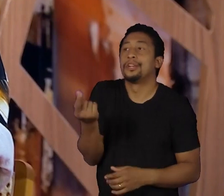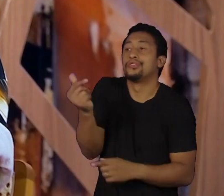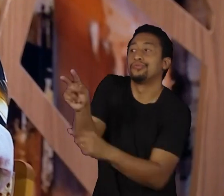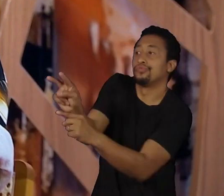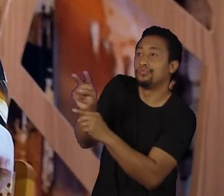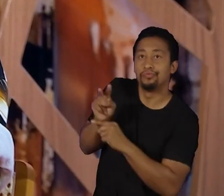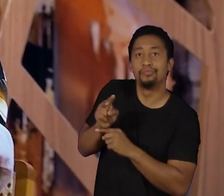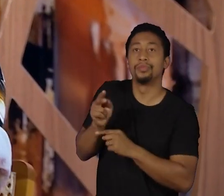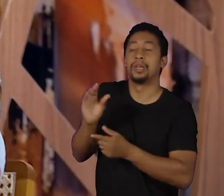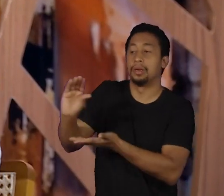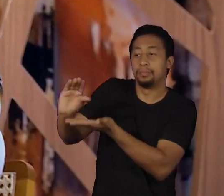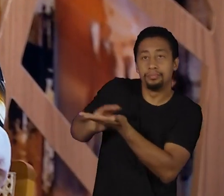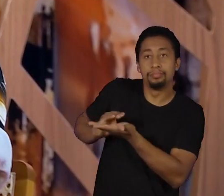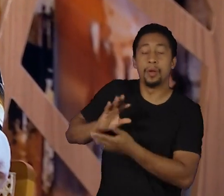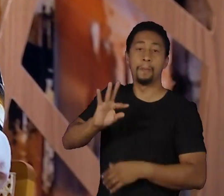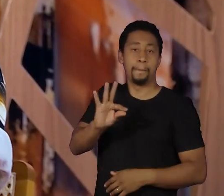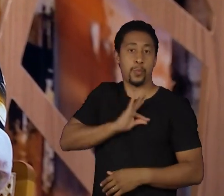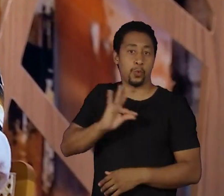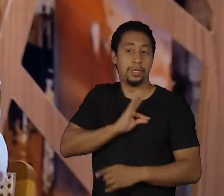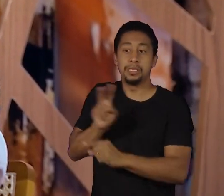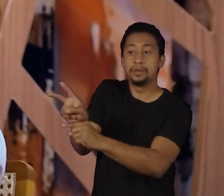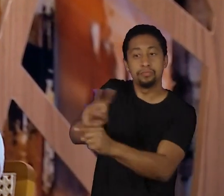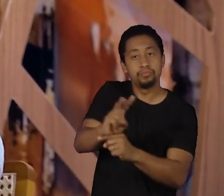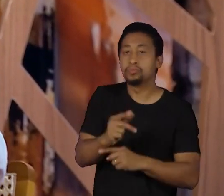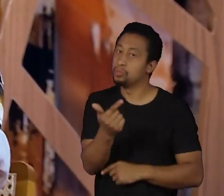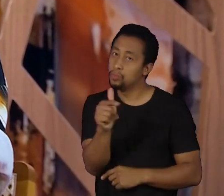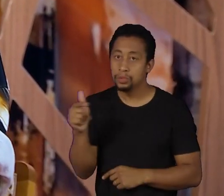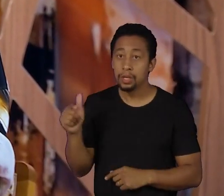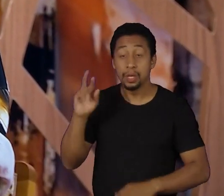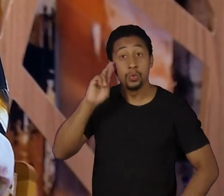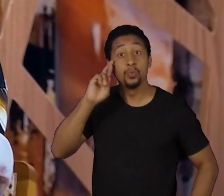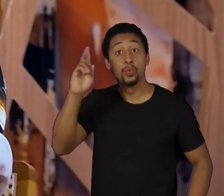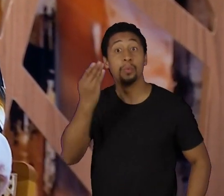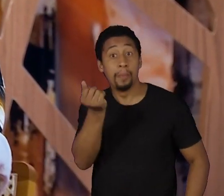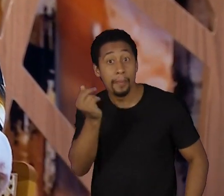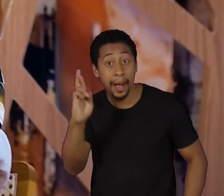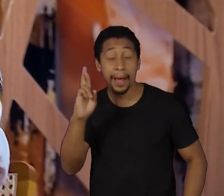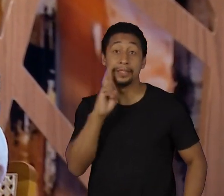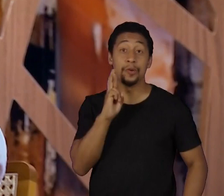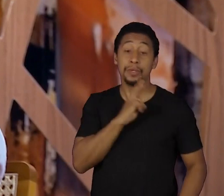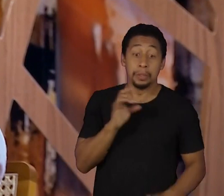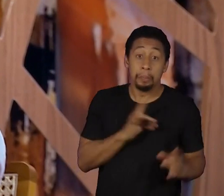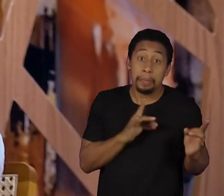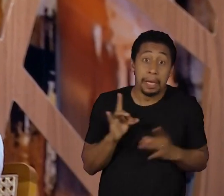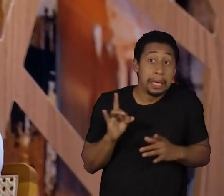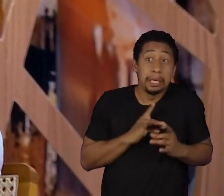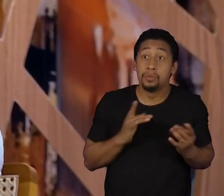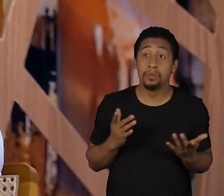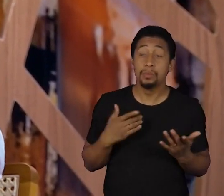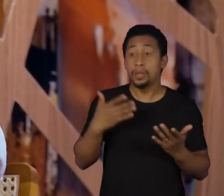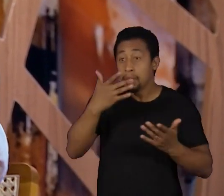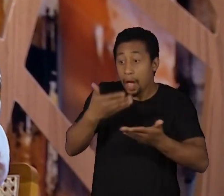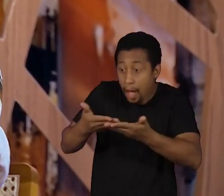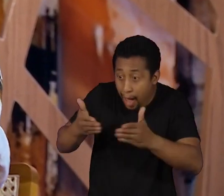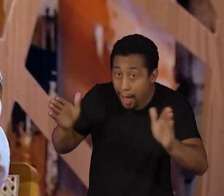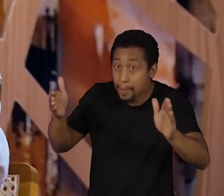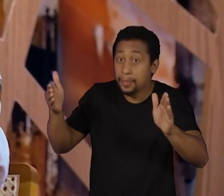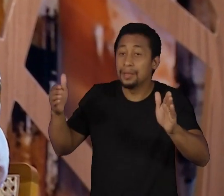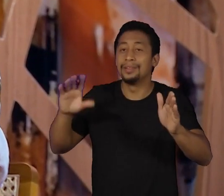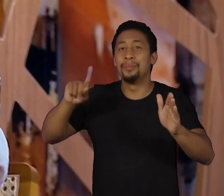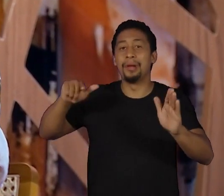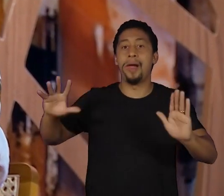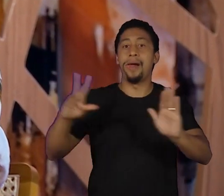não tem policiamento. Os donos de bares, de restaurantes, têm medo de abrir porque as pessoas vão lá e acabam sendo assaltadas e não tem